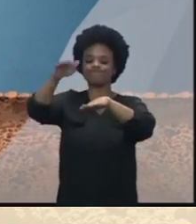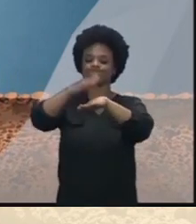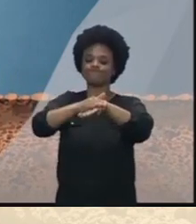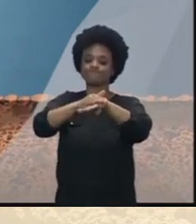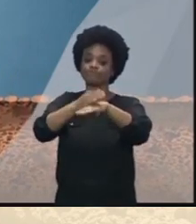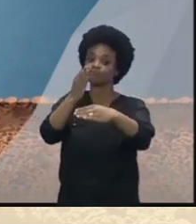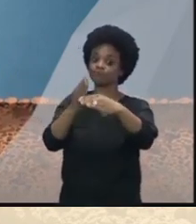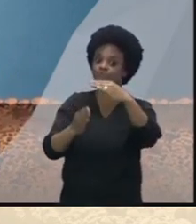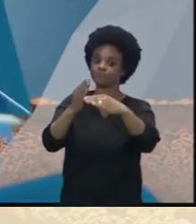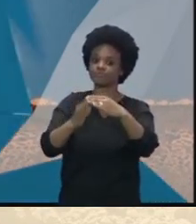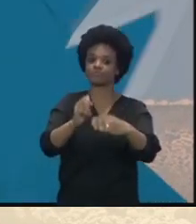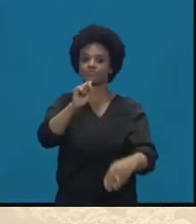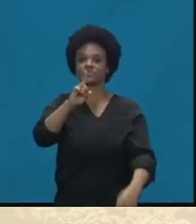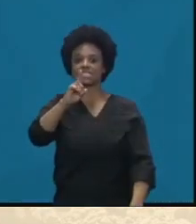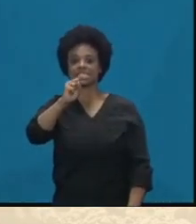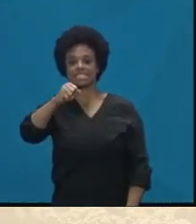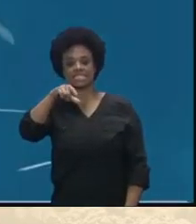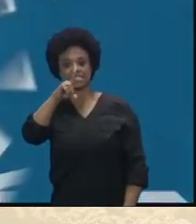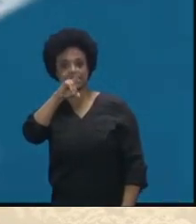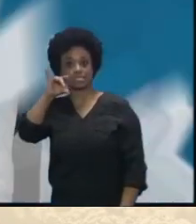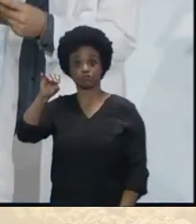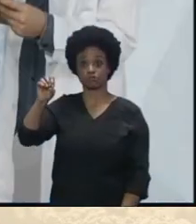parcialmente adensado.